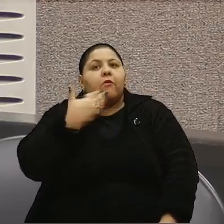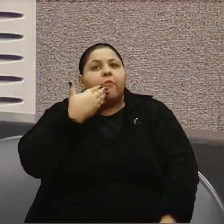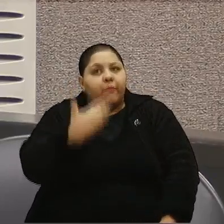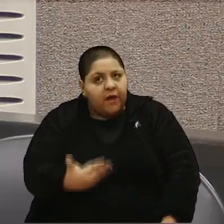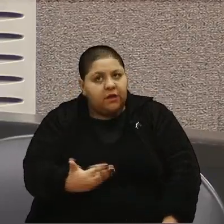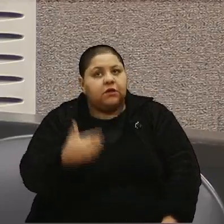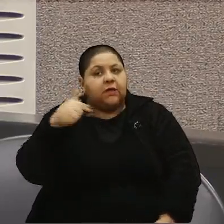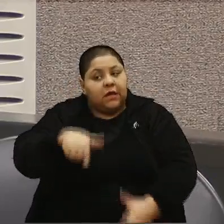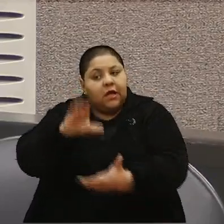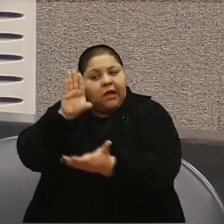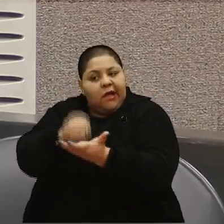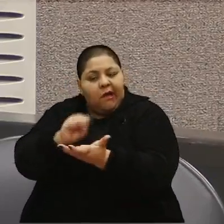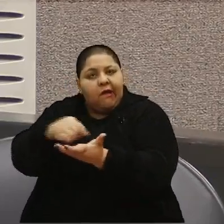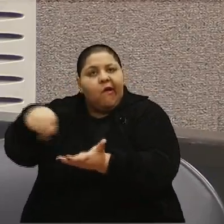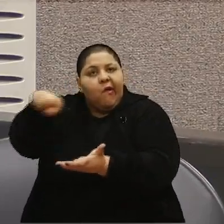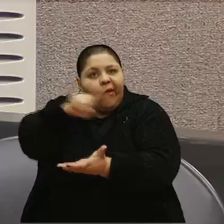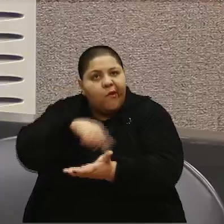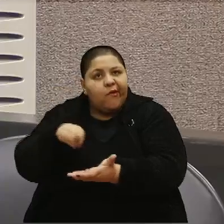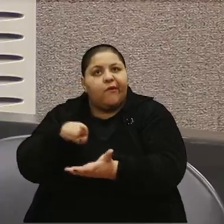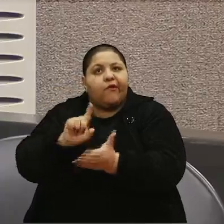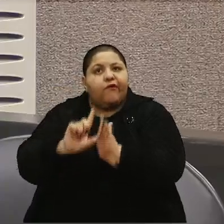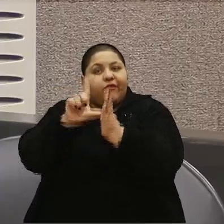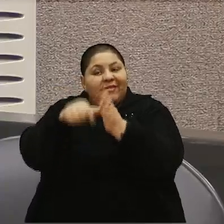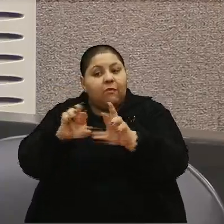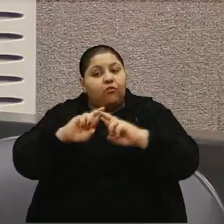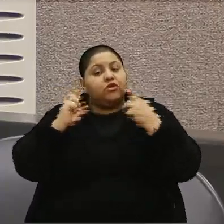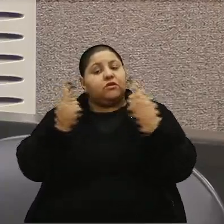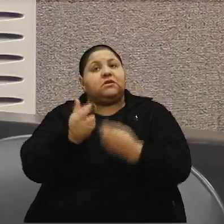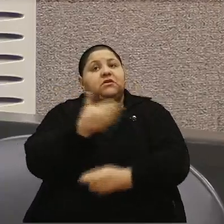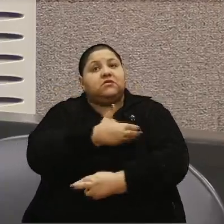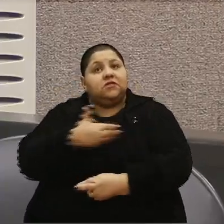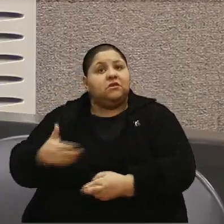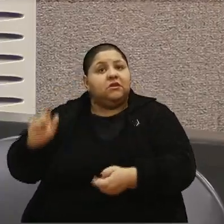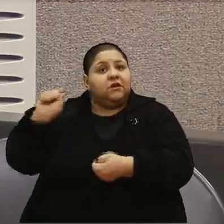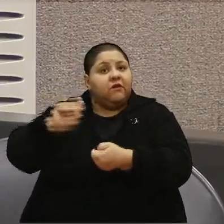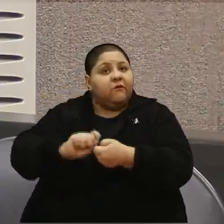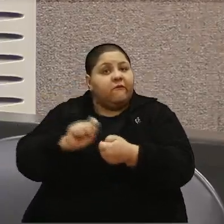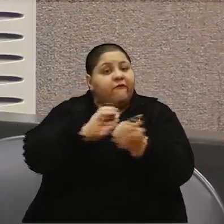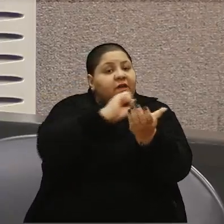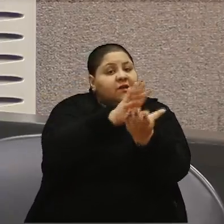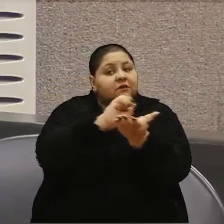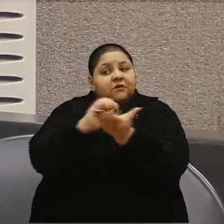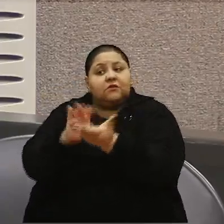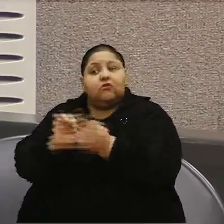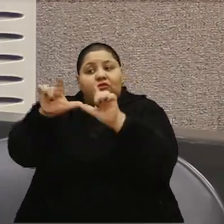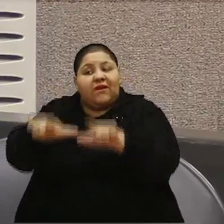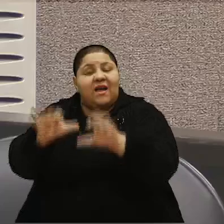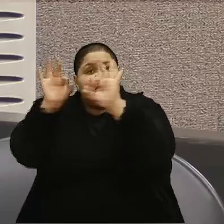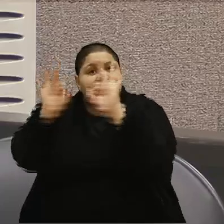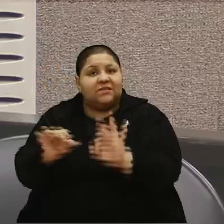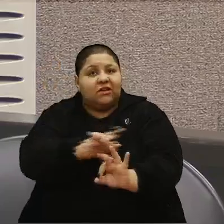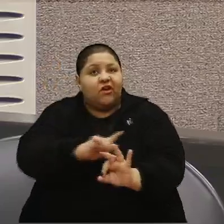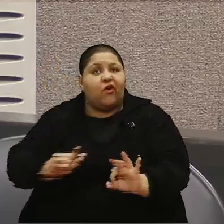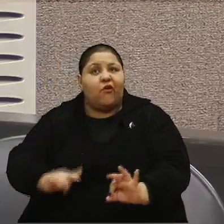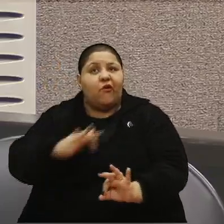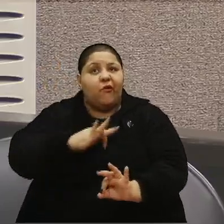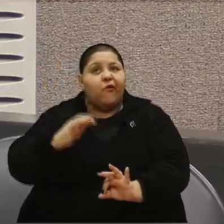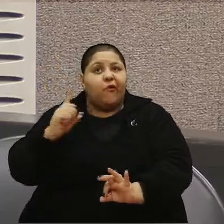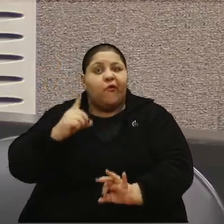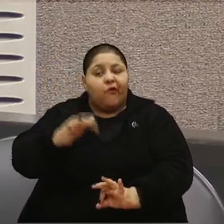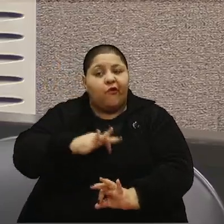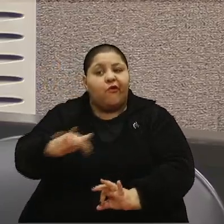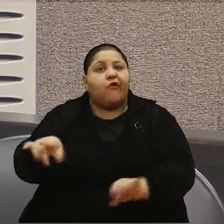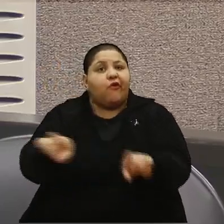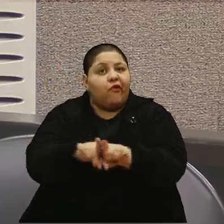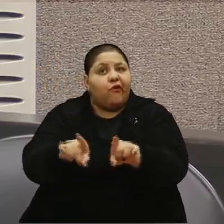deixo registrado aqui, que nós precisamos, após a reunião pública, fazer os devidos encaminhamentos ao governo federal, aos deputados federais, para que